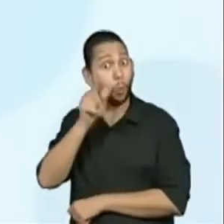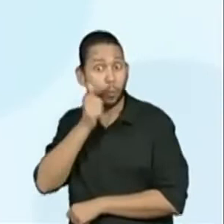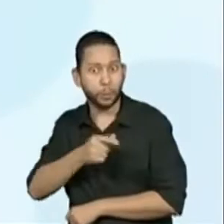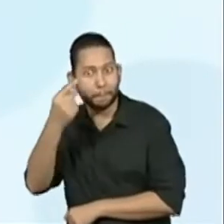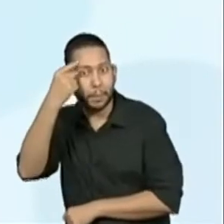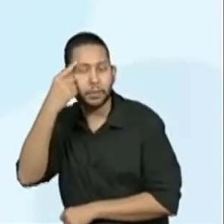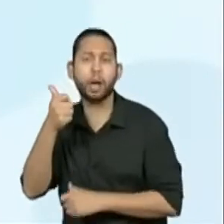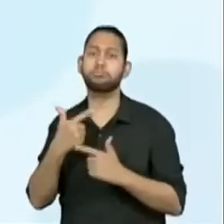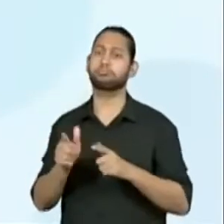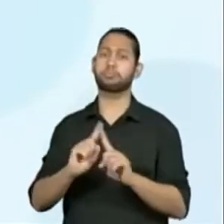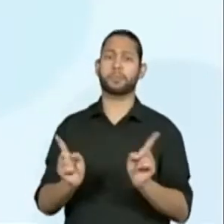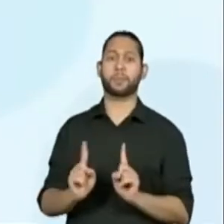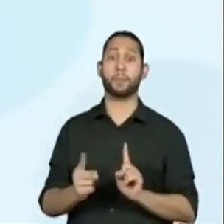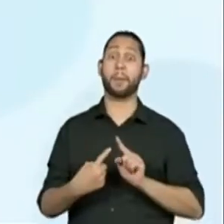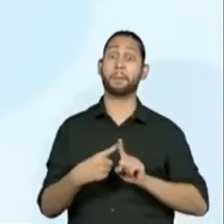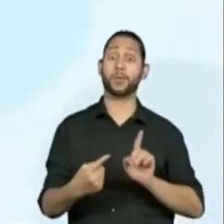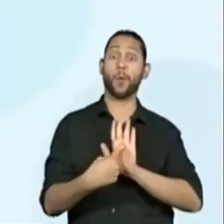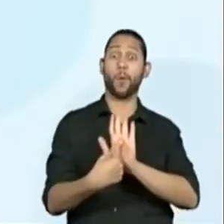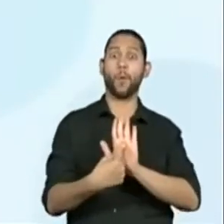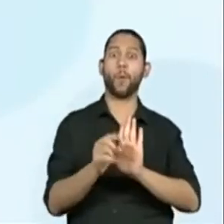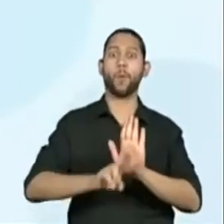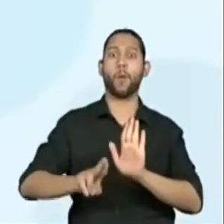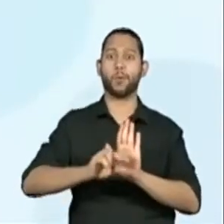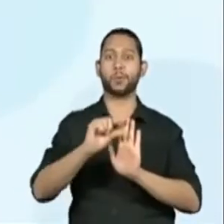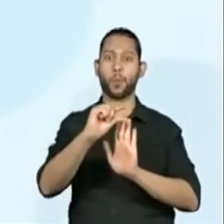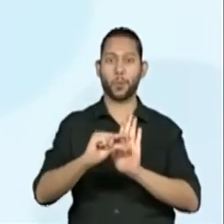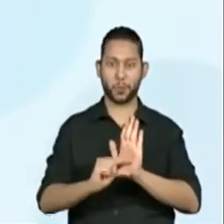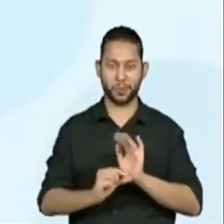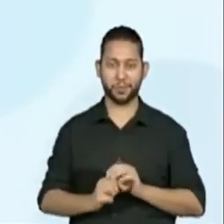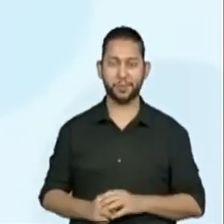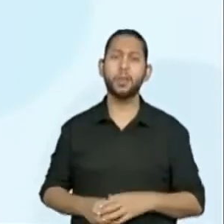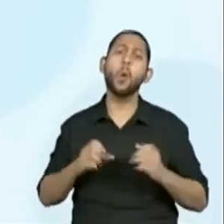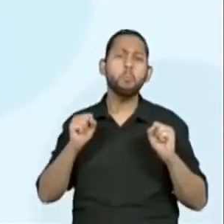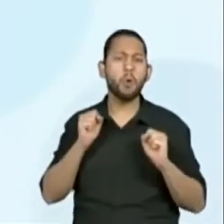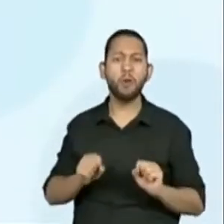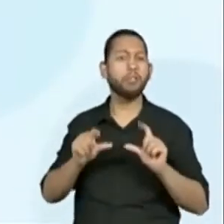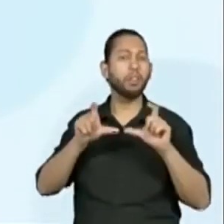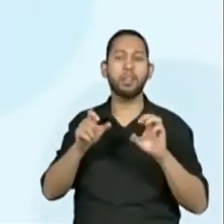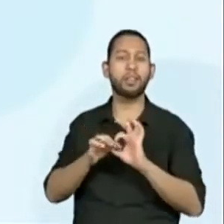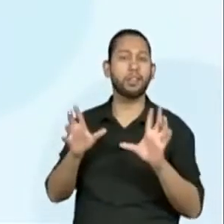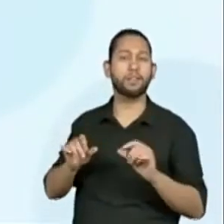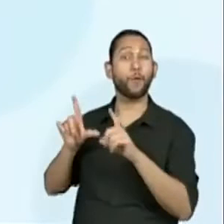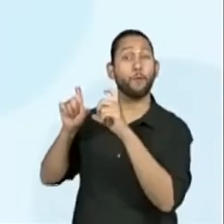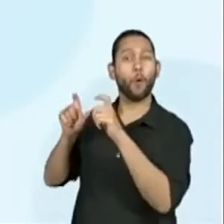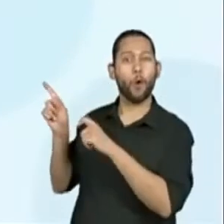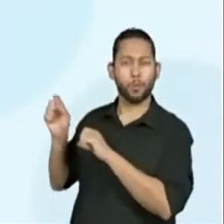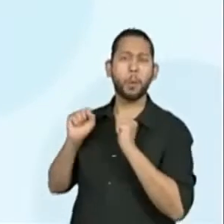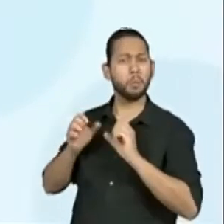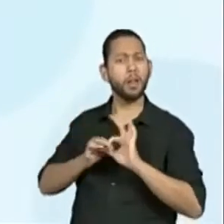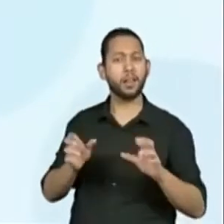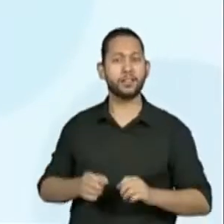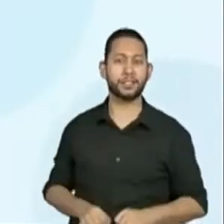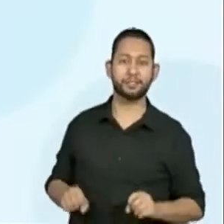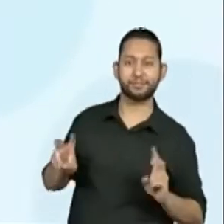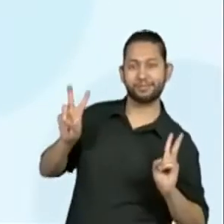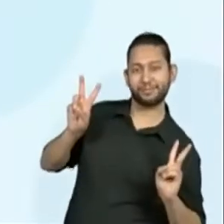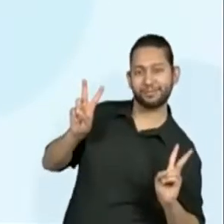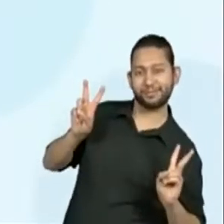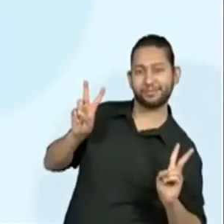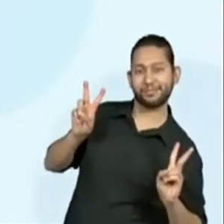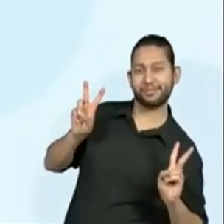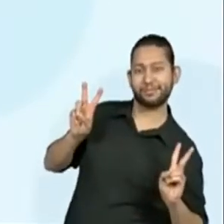próxima situação-problema que a lembrando já tira o print aqui legal bonitinho para passar para o caderno certo